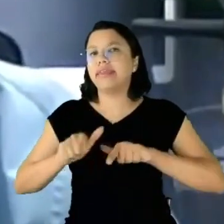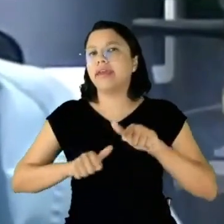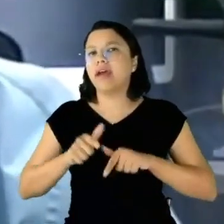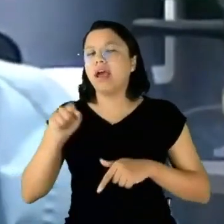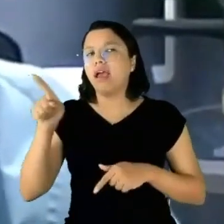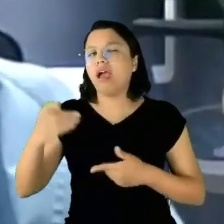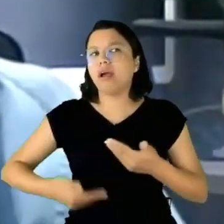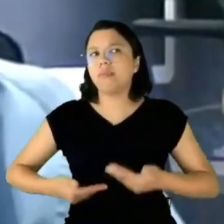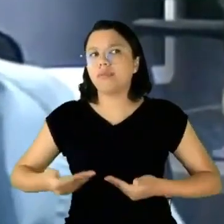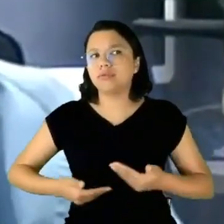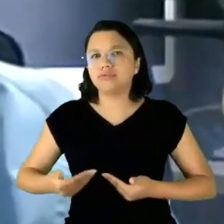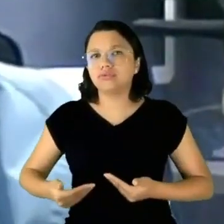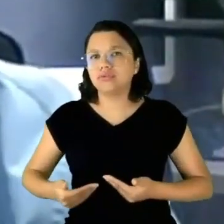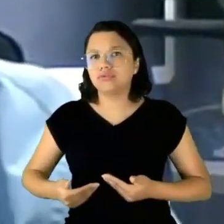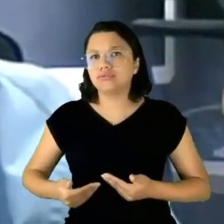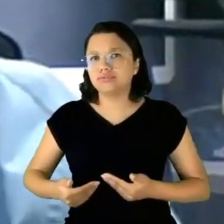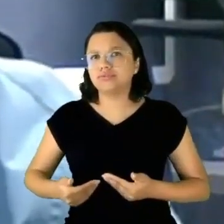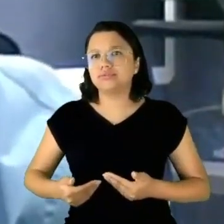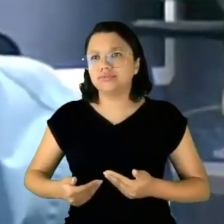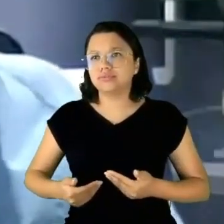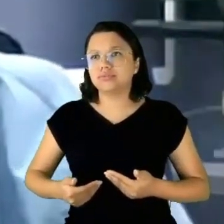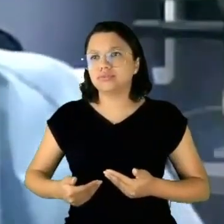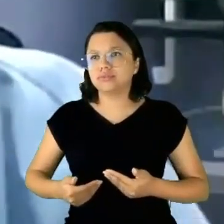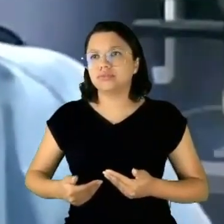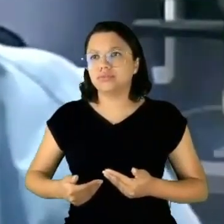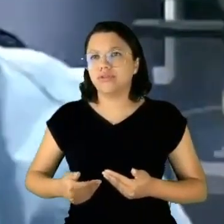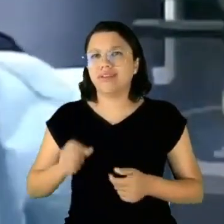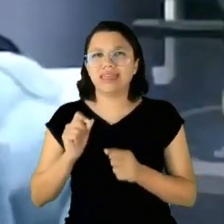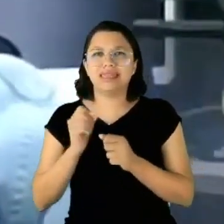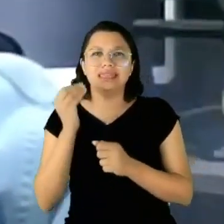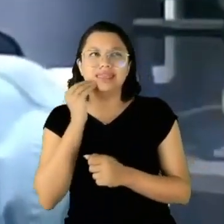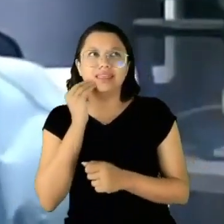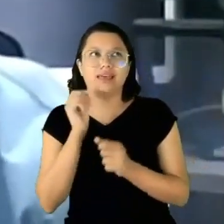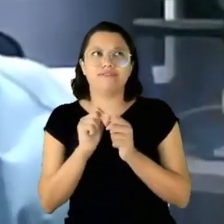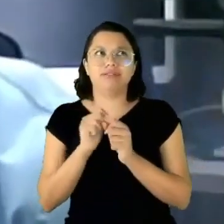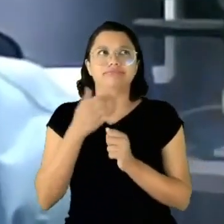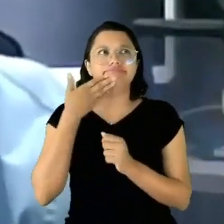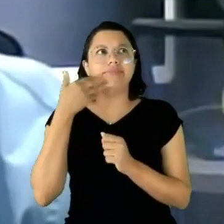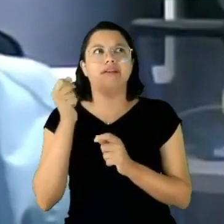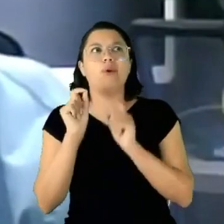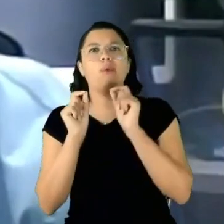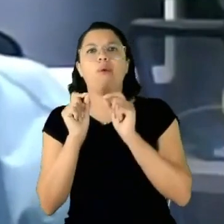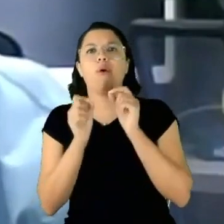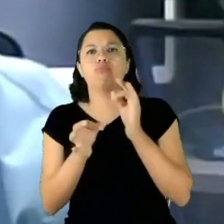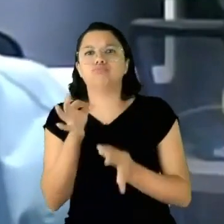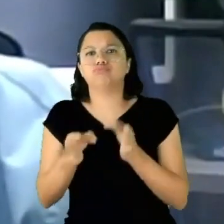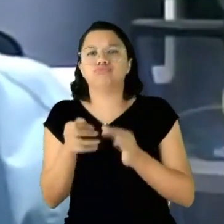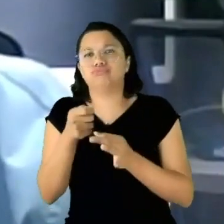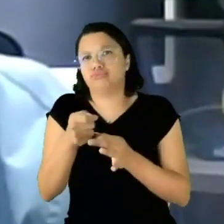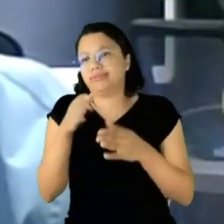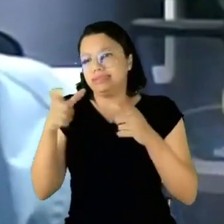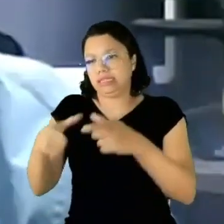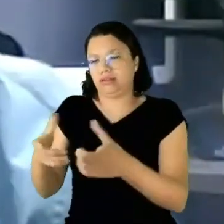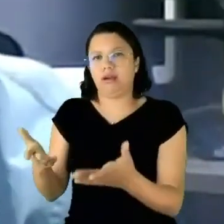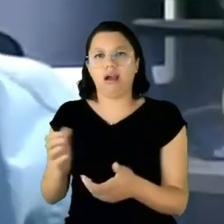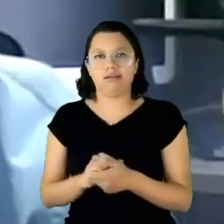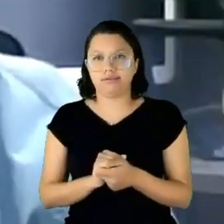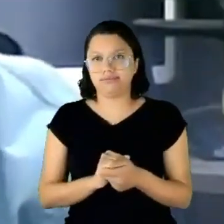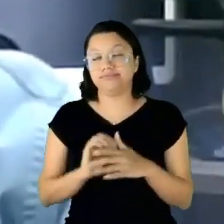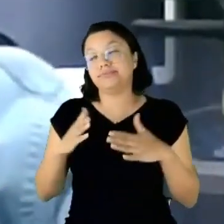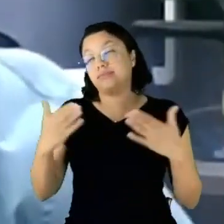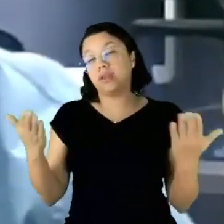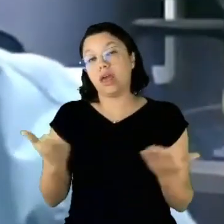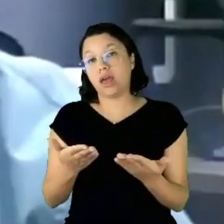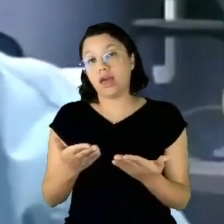gerir e tentar fazer algo melhor do que o juiz pode mostrar. então,